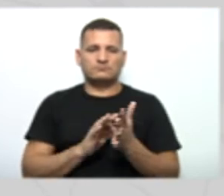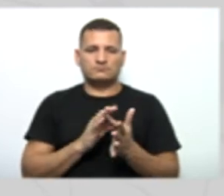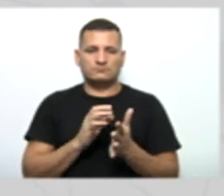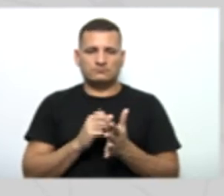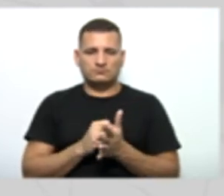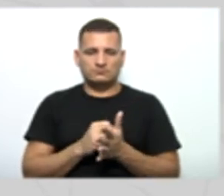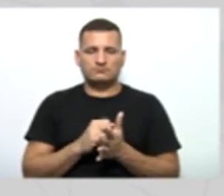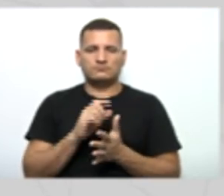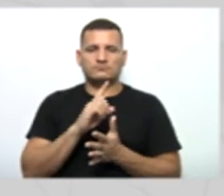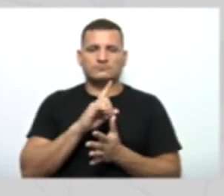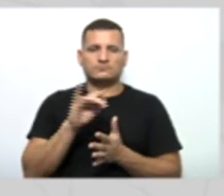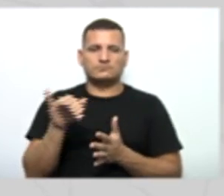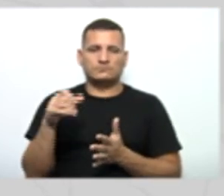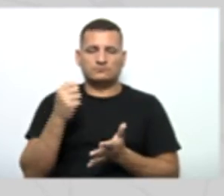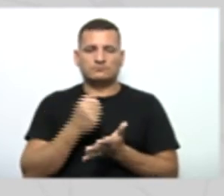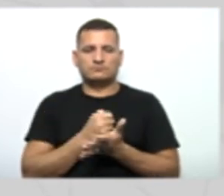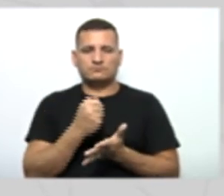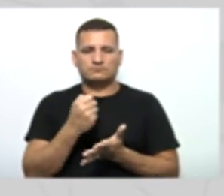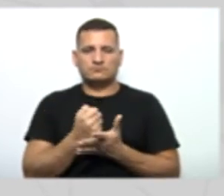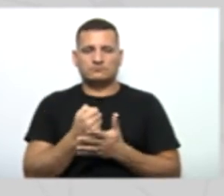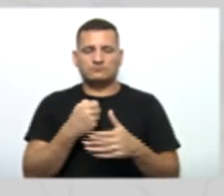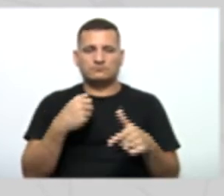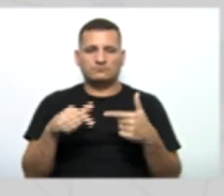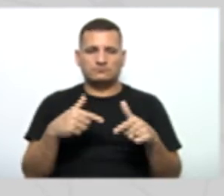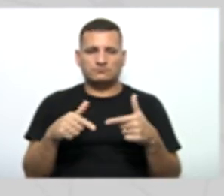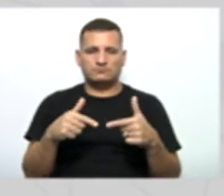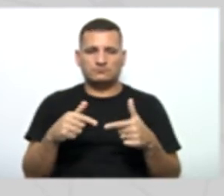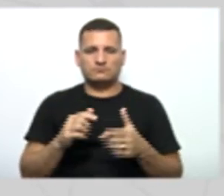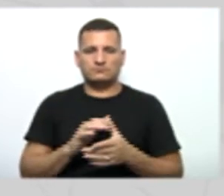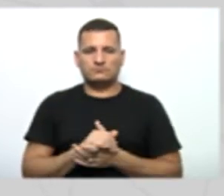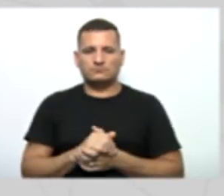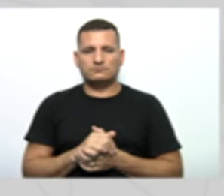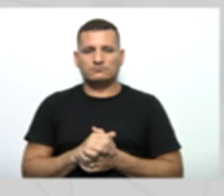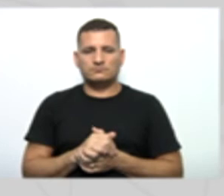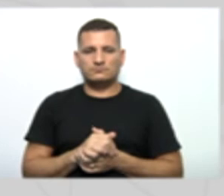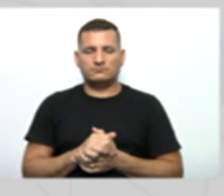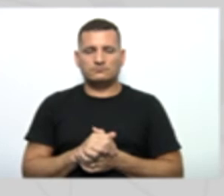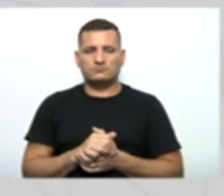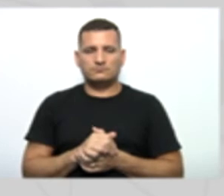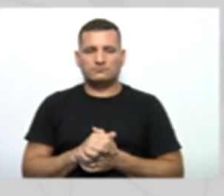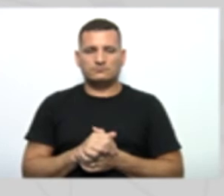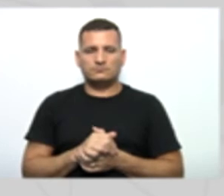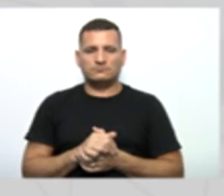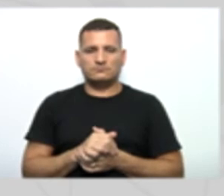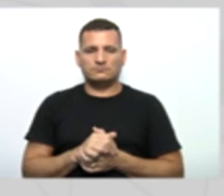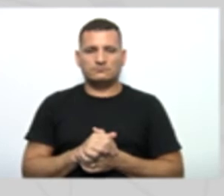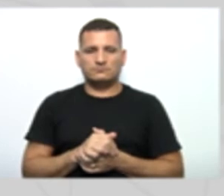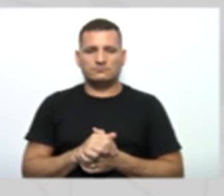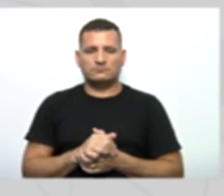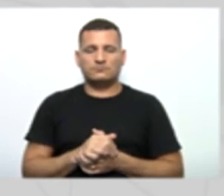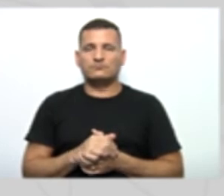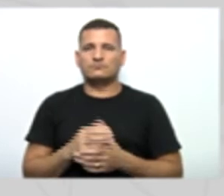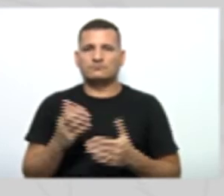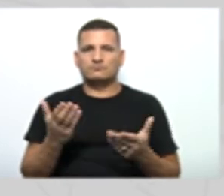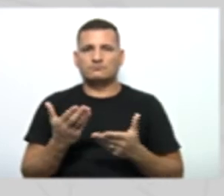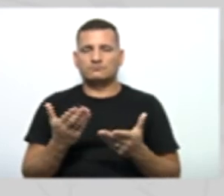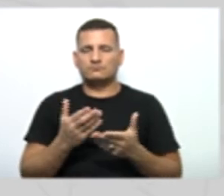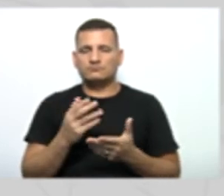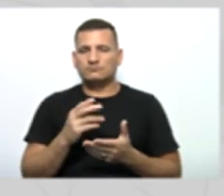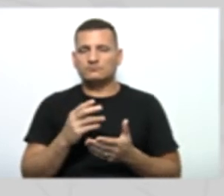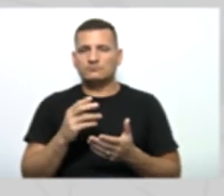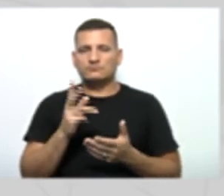e data da admissão. Então, assim, gente, ó, nesse caso, fica bem mais fácil de